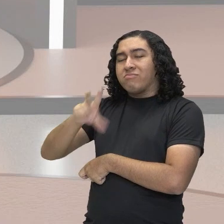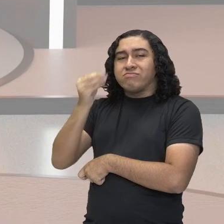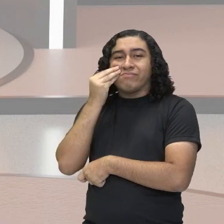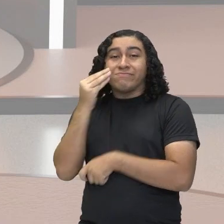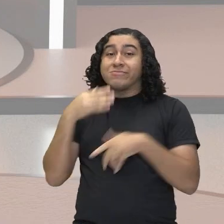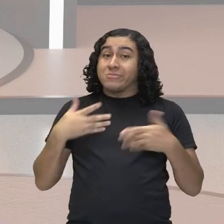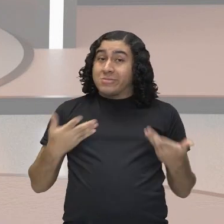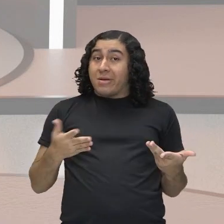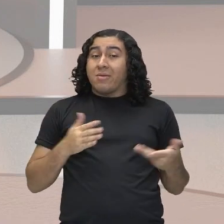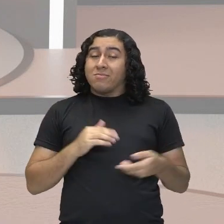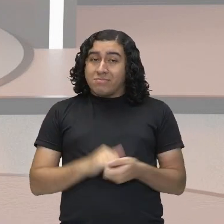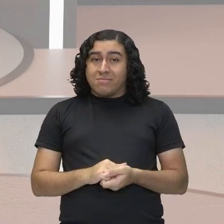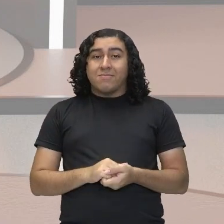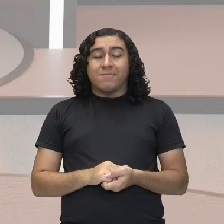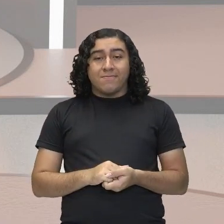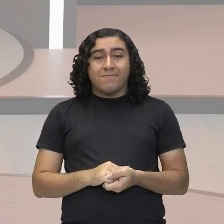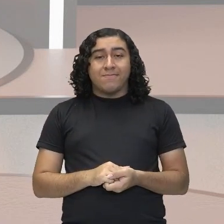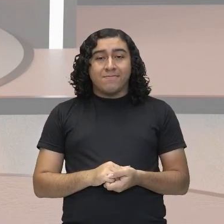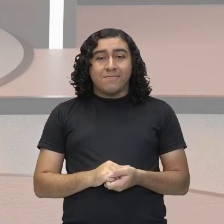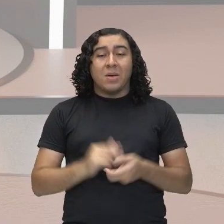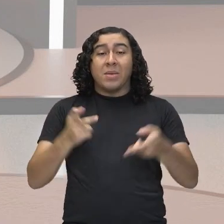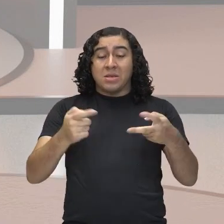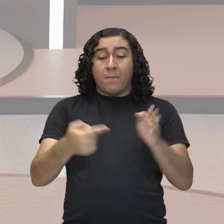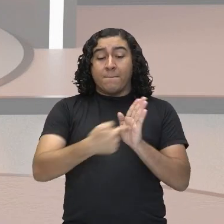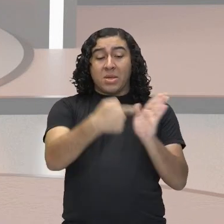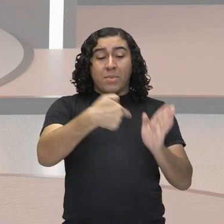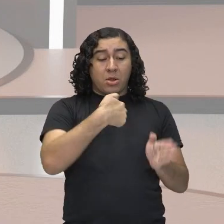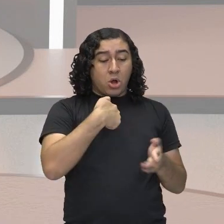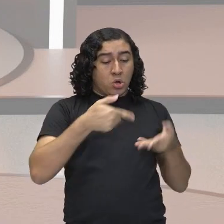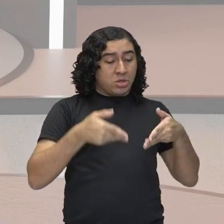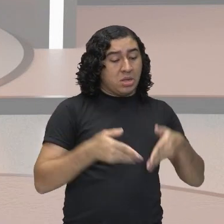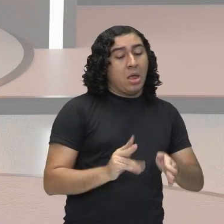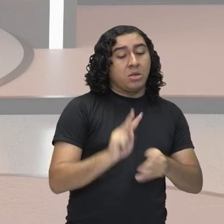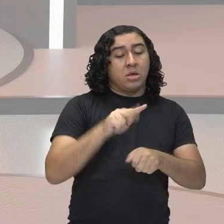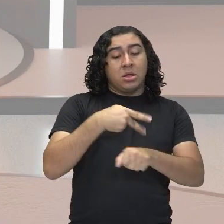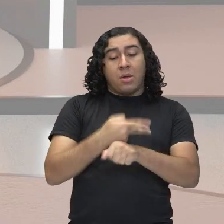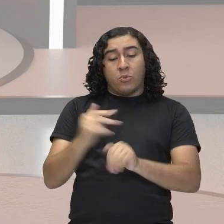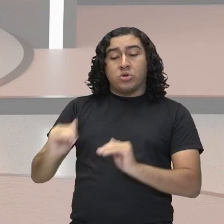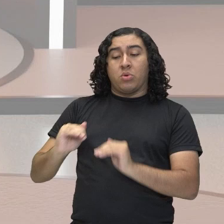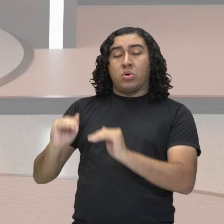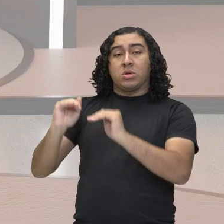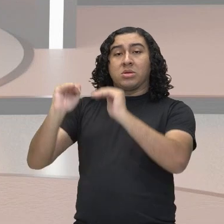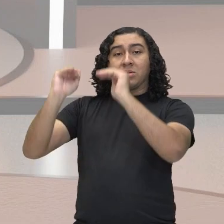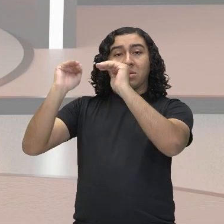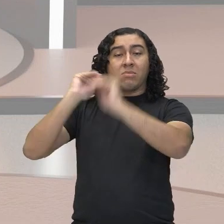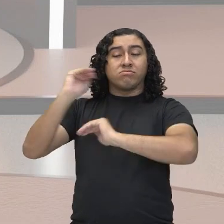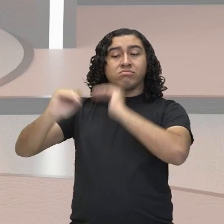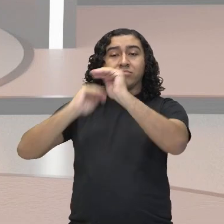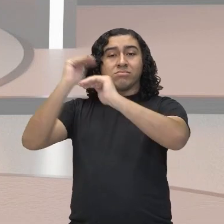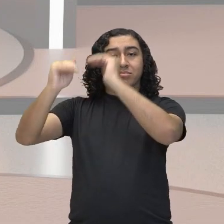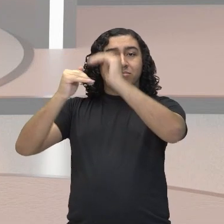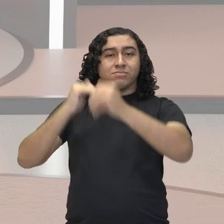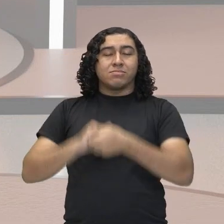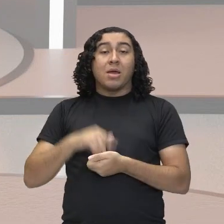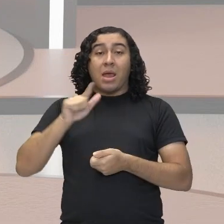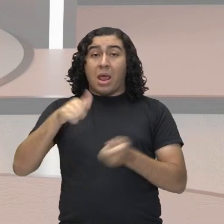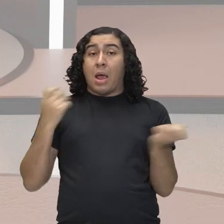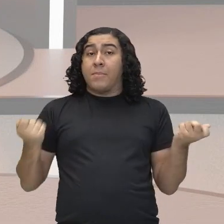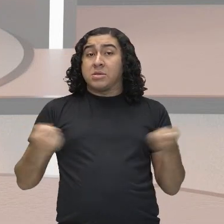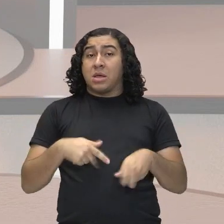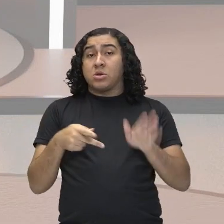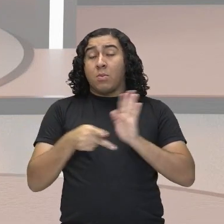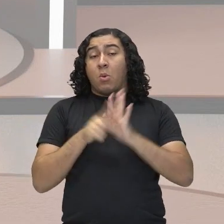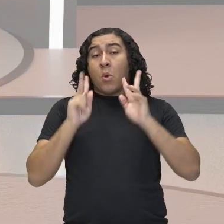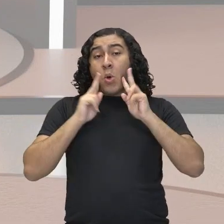Olha, primeiro eu existo, depois eu me defino como ser humano, tá bom? Essa é a nossa condição humana,